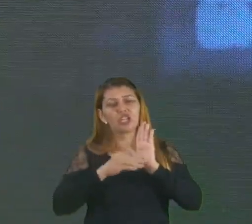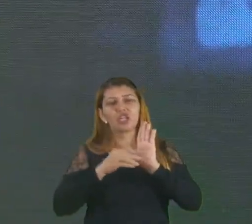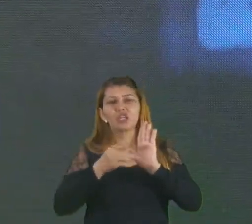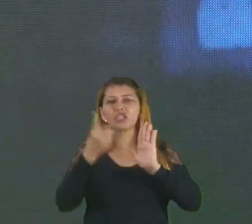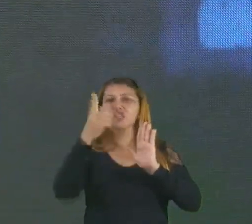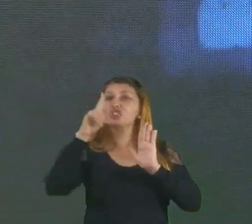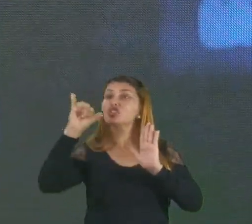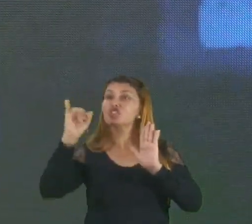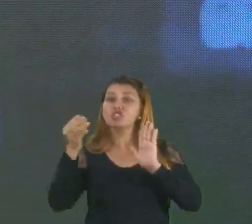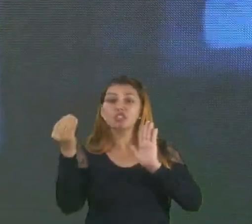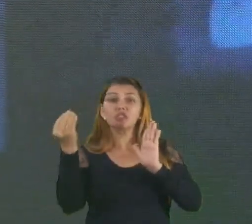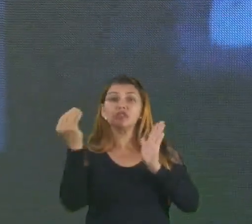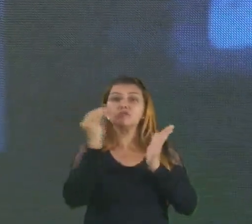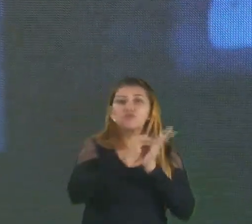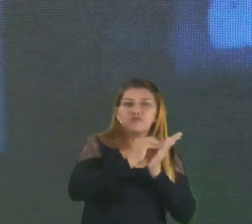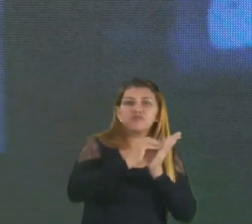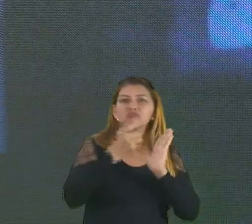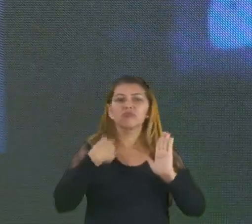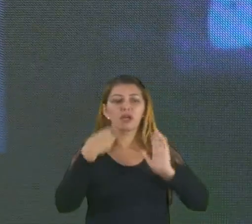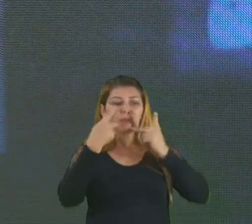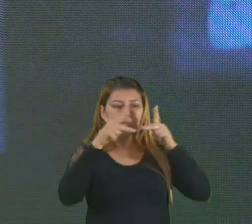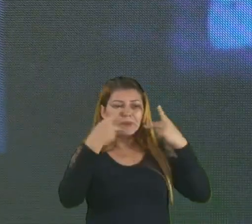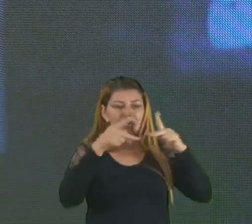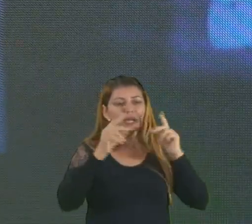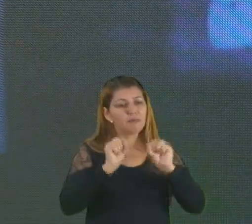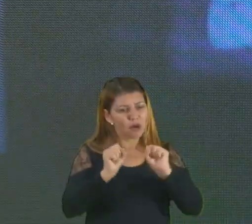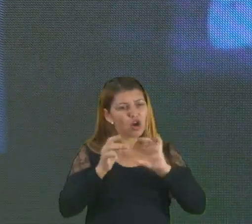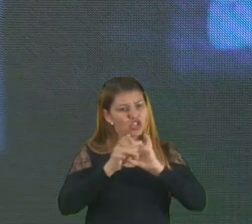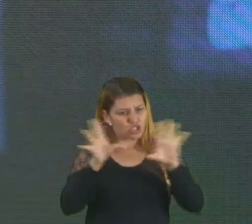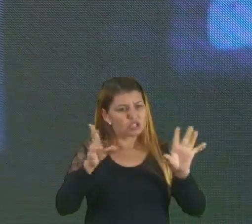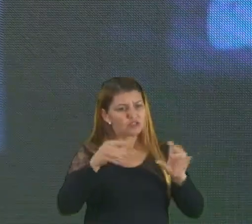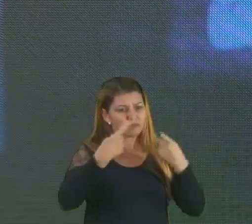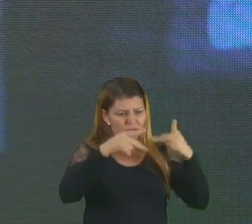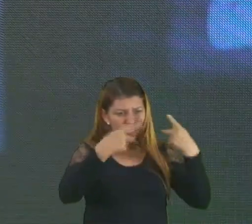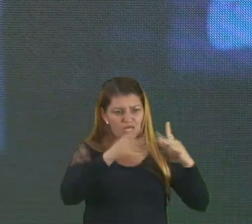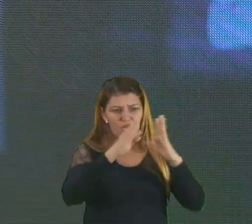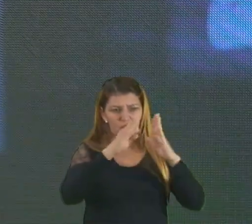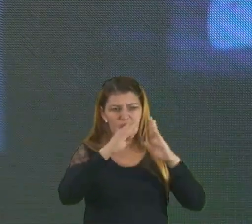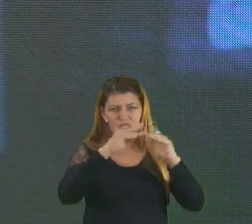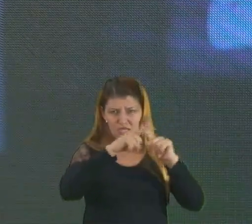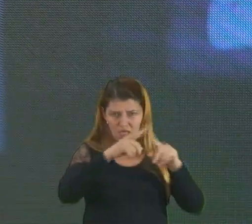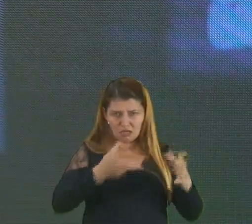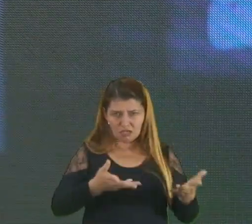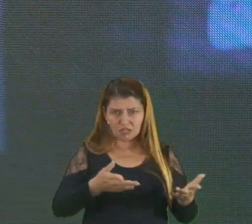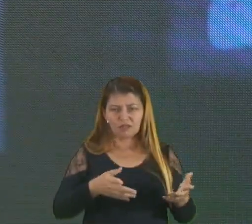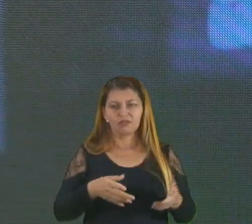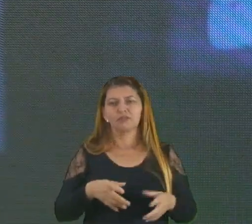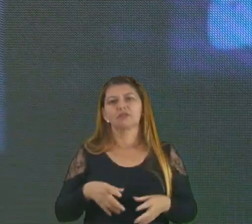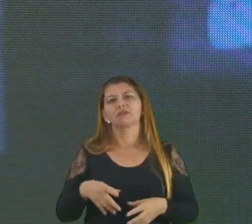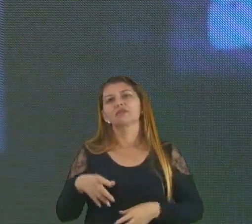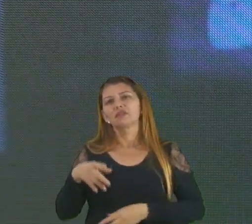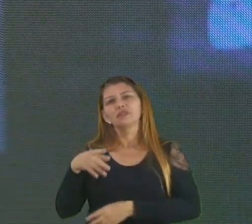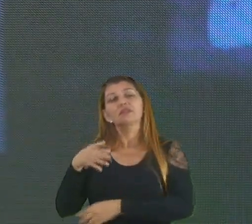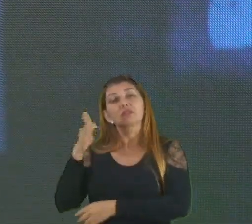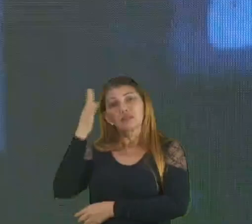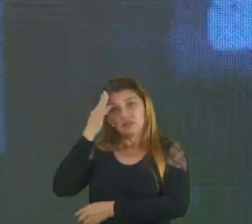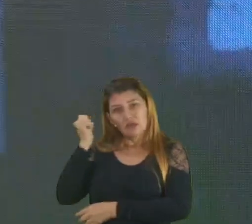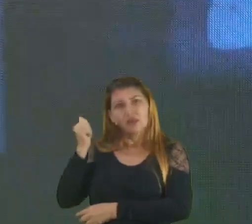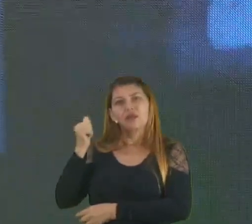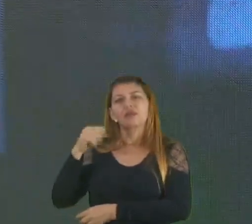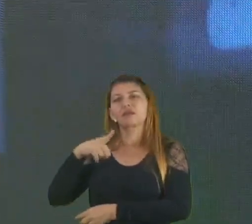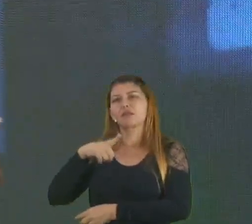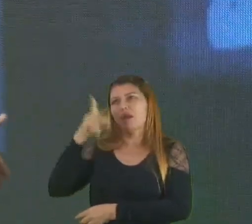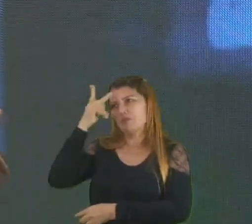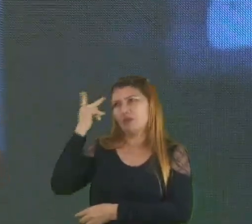Pastor, tem uma agenda, eu estou aqui em Brasília, dá para o senhor arrumar um culto para me pregar? Eu sei que tem muitos deles que são sérios, mas nós